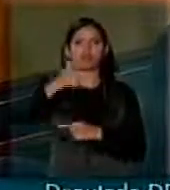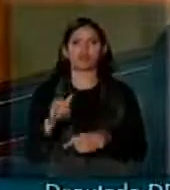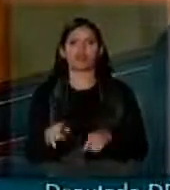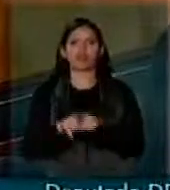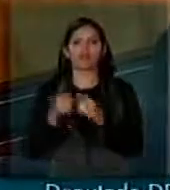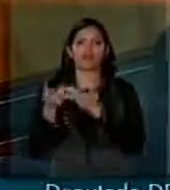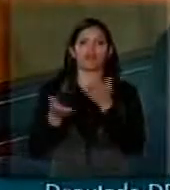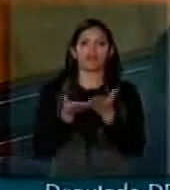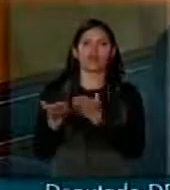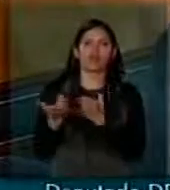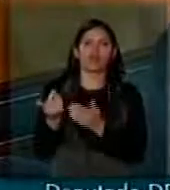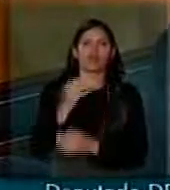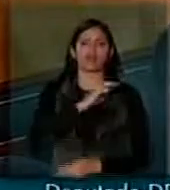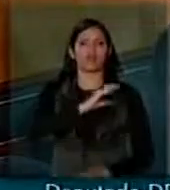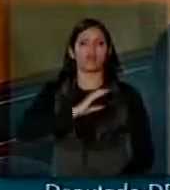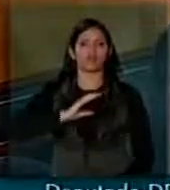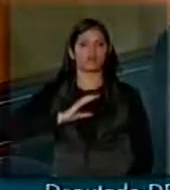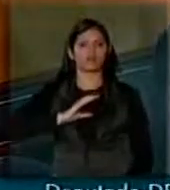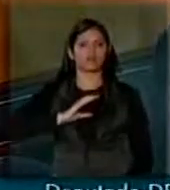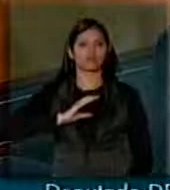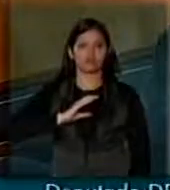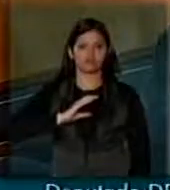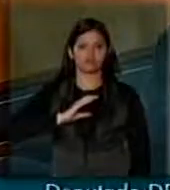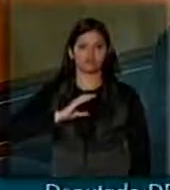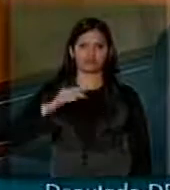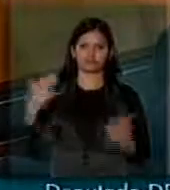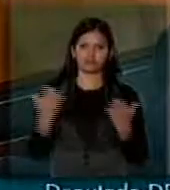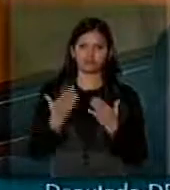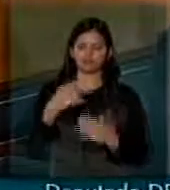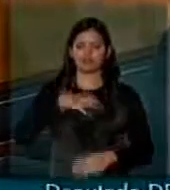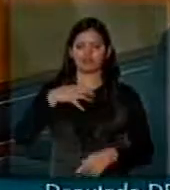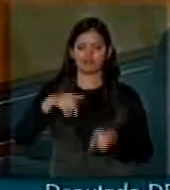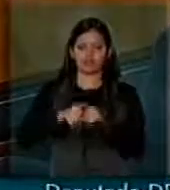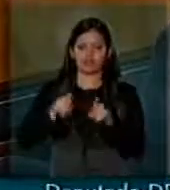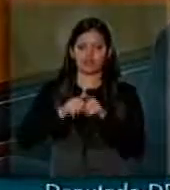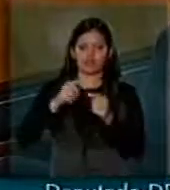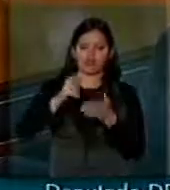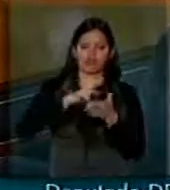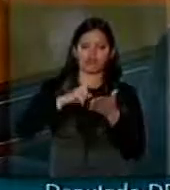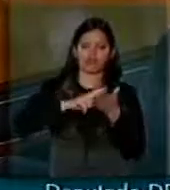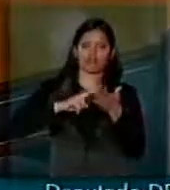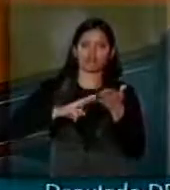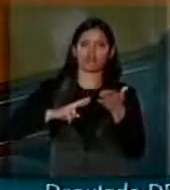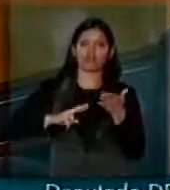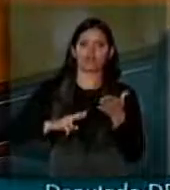também, ligado à nossa comissão. Agora, eu sinto que o relatório,